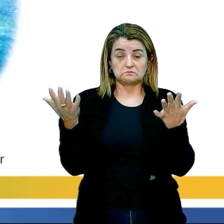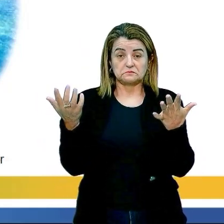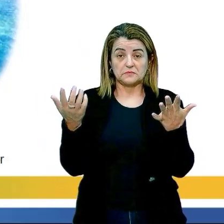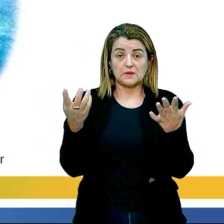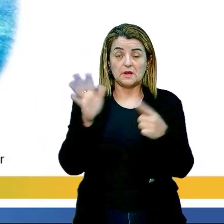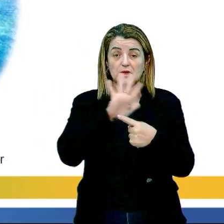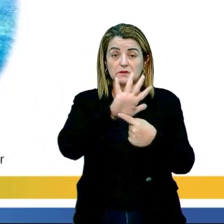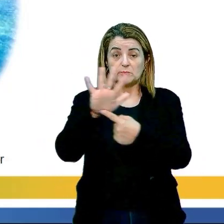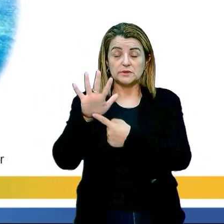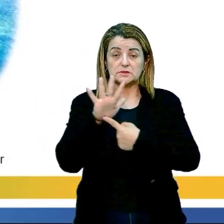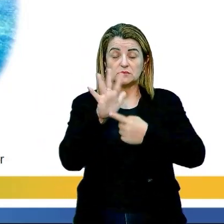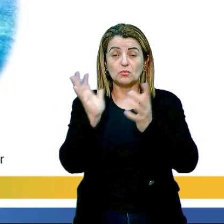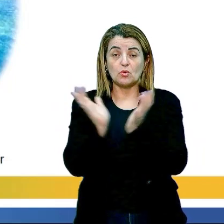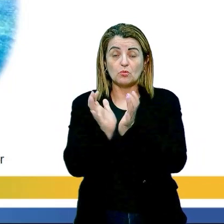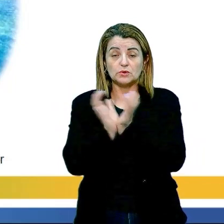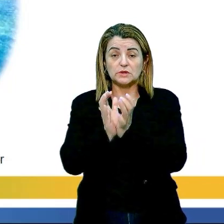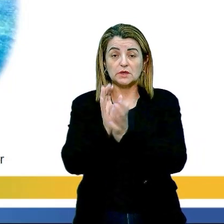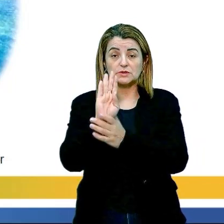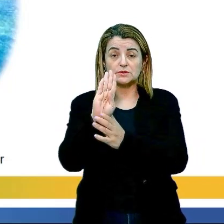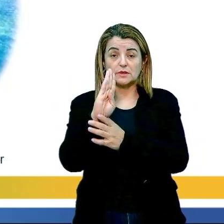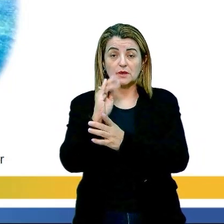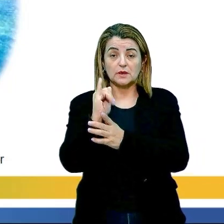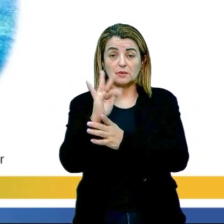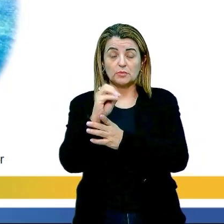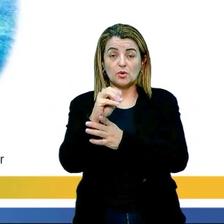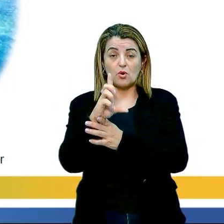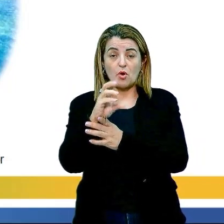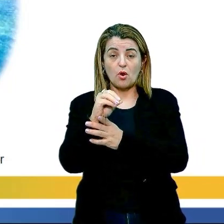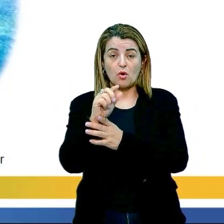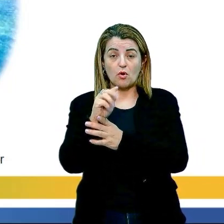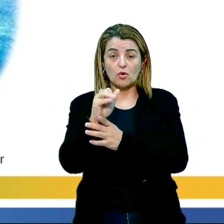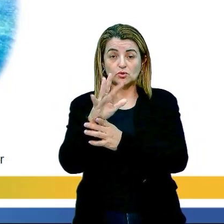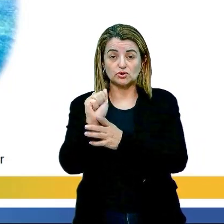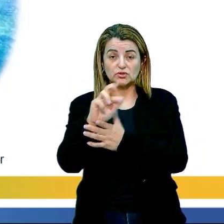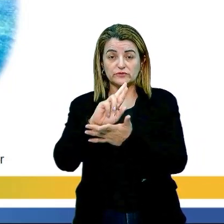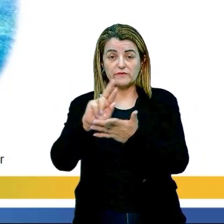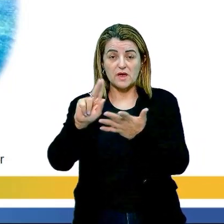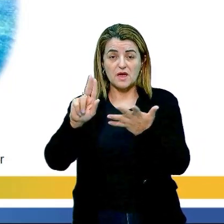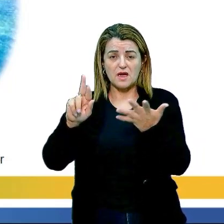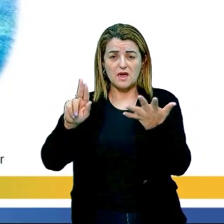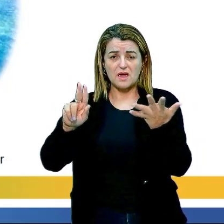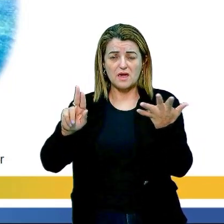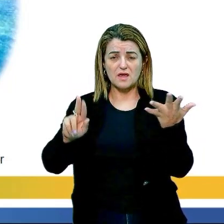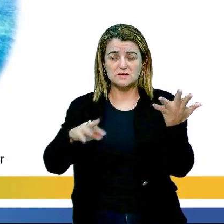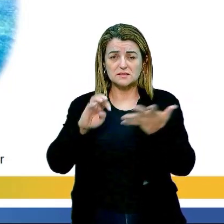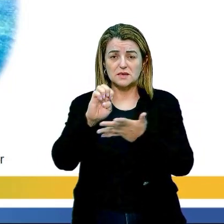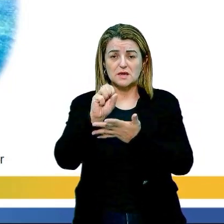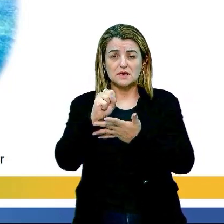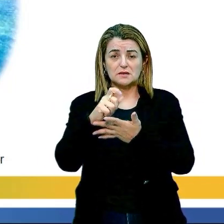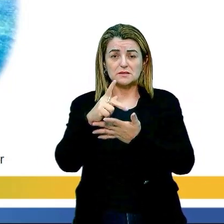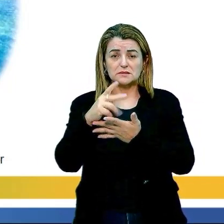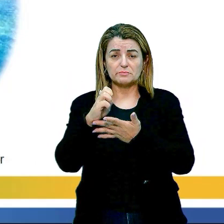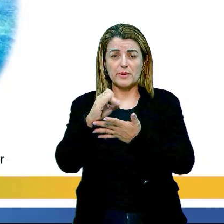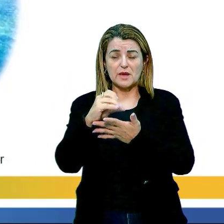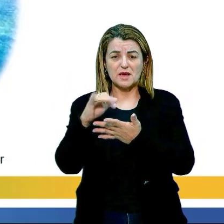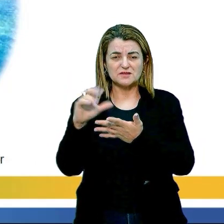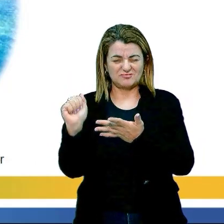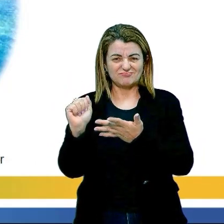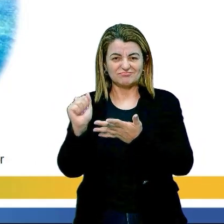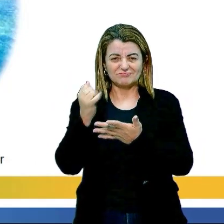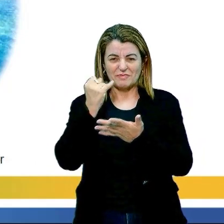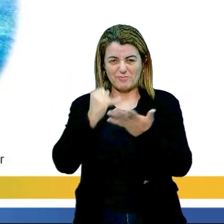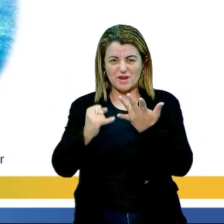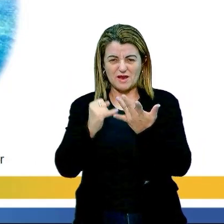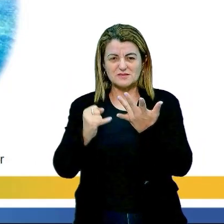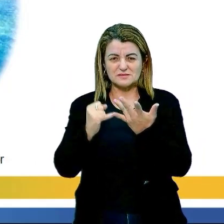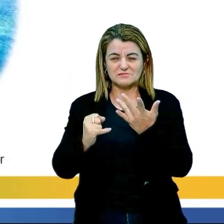uma comunidade biológica? Ele está falando as diversas espécies de animais, algas, protozoários e bactérias. Parece ser uma